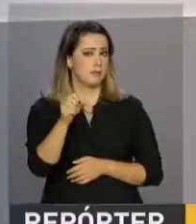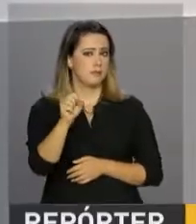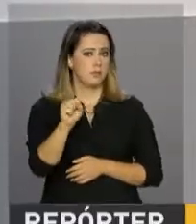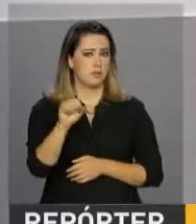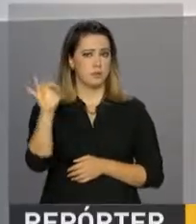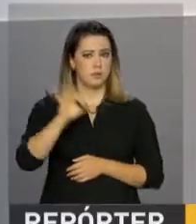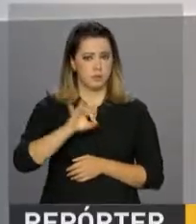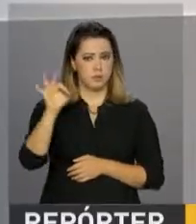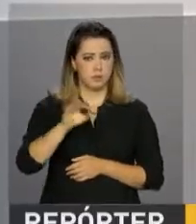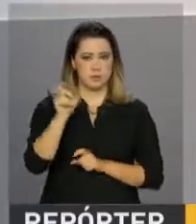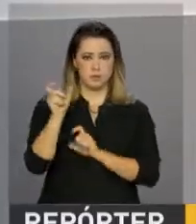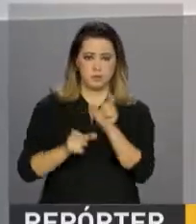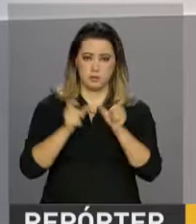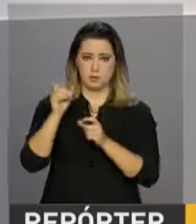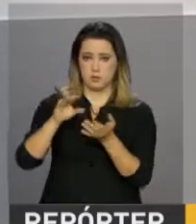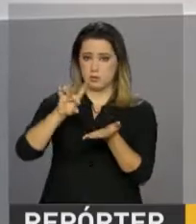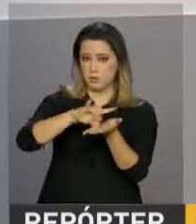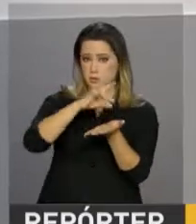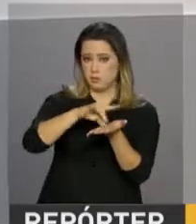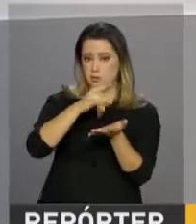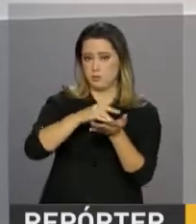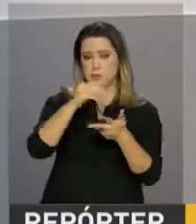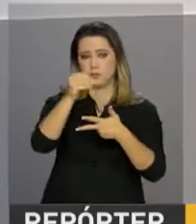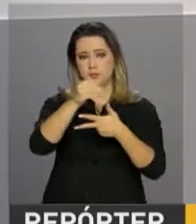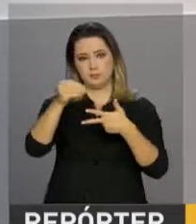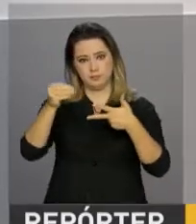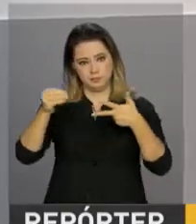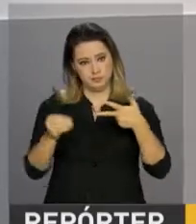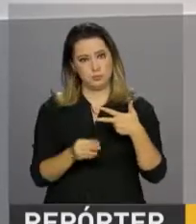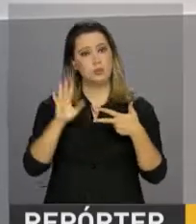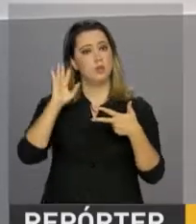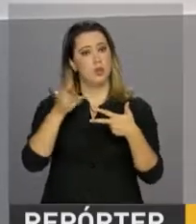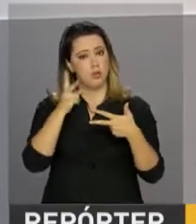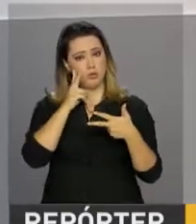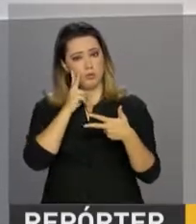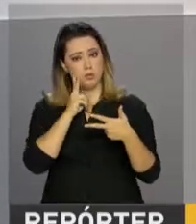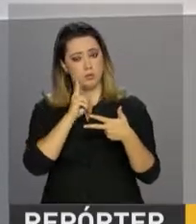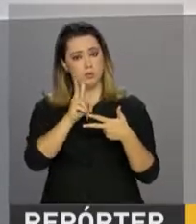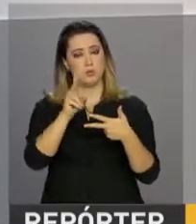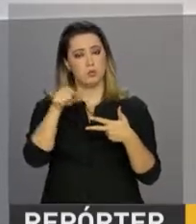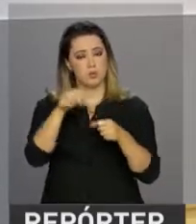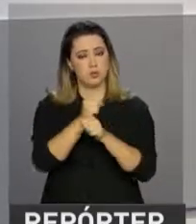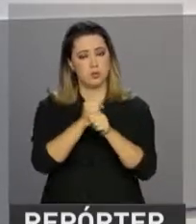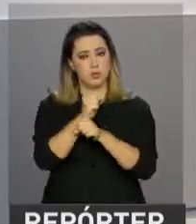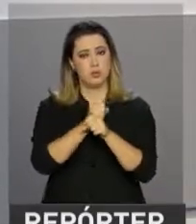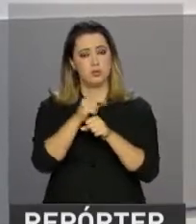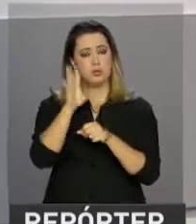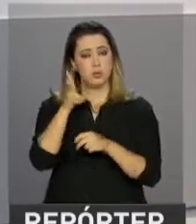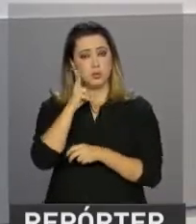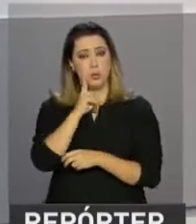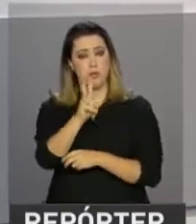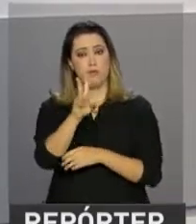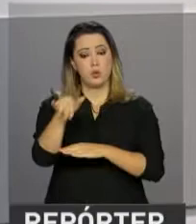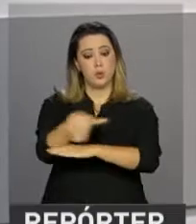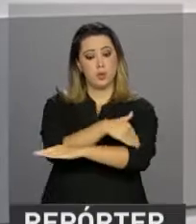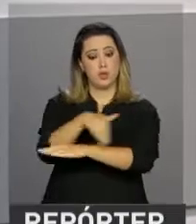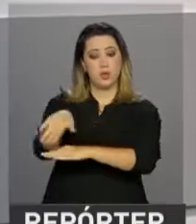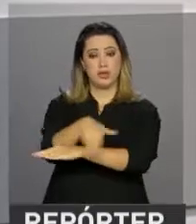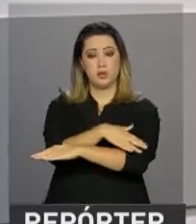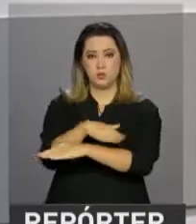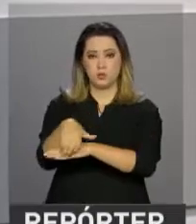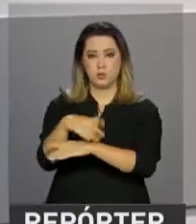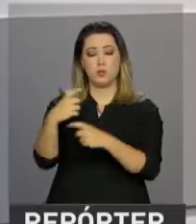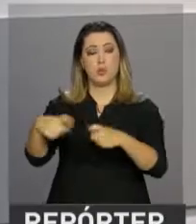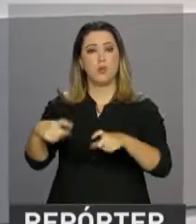78% dos candidatos inscritos no exame nacional do ensino médio enem de 2017 já consultaram o cartão de